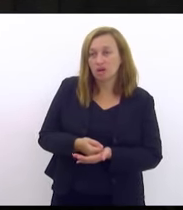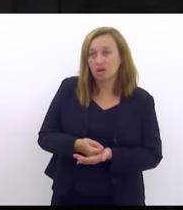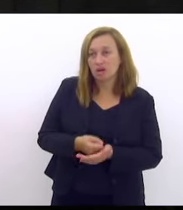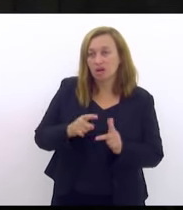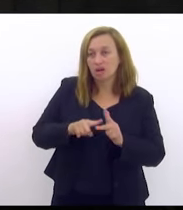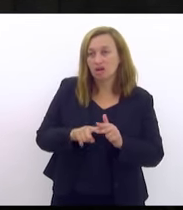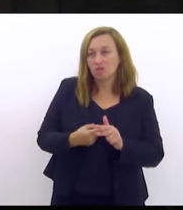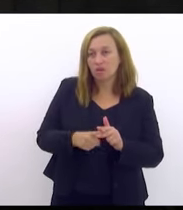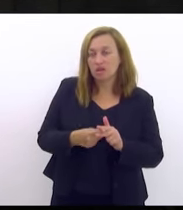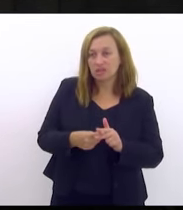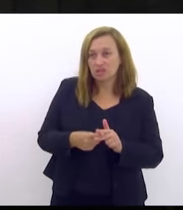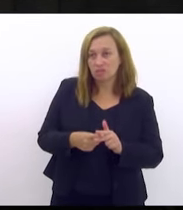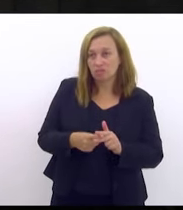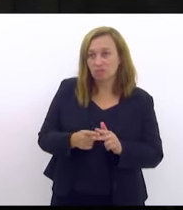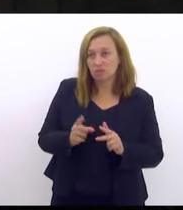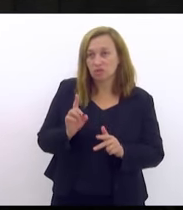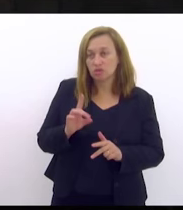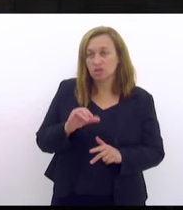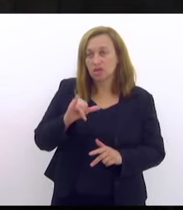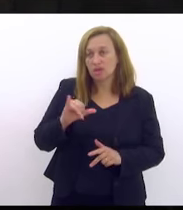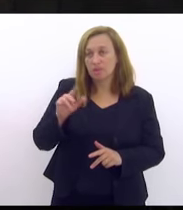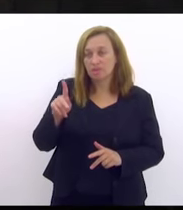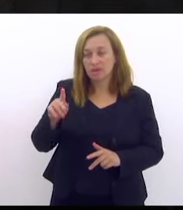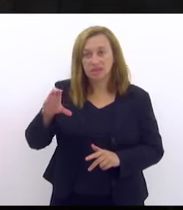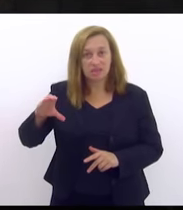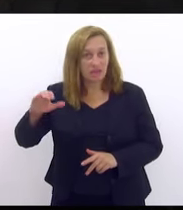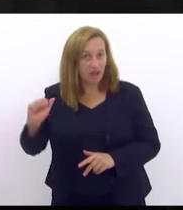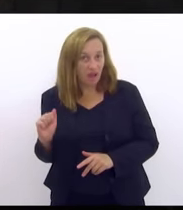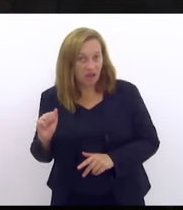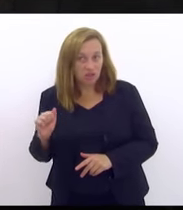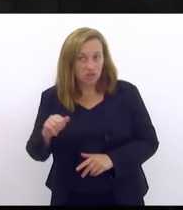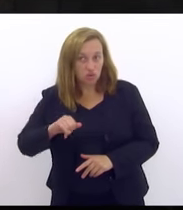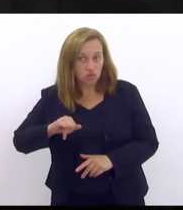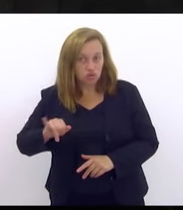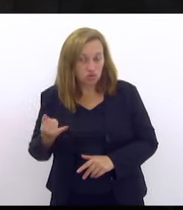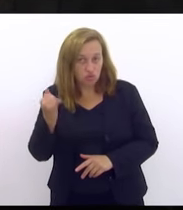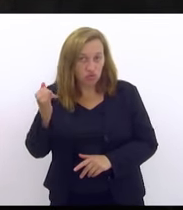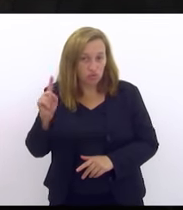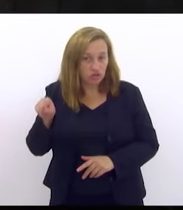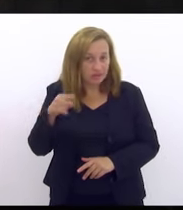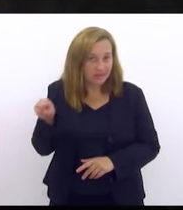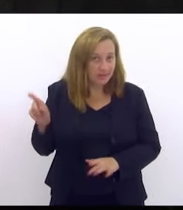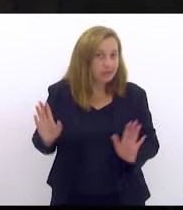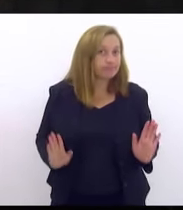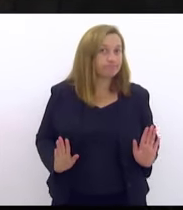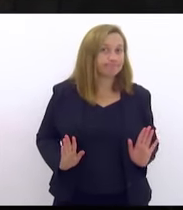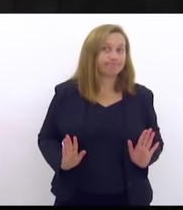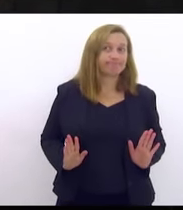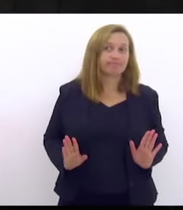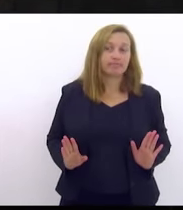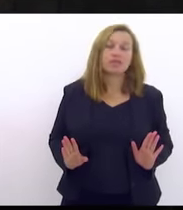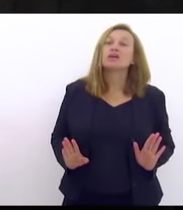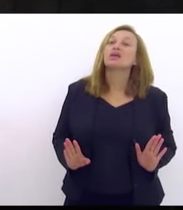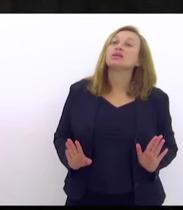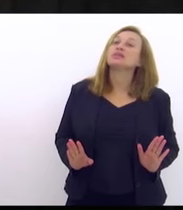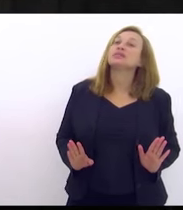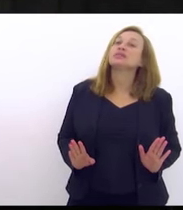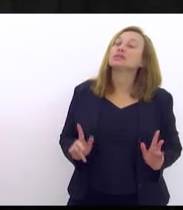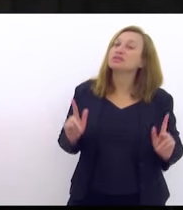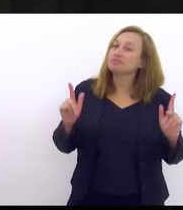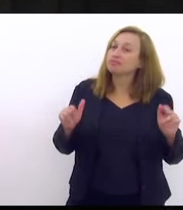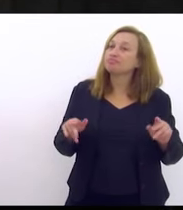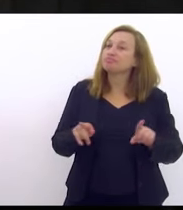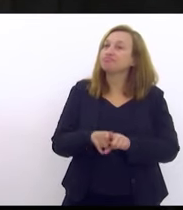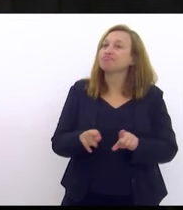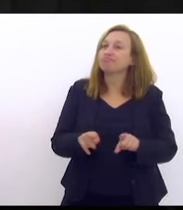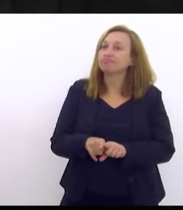monetária, isto o IPCA, sem juros nenhum, que se assemelha um pouco